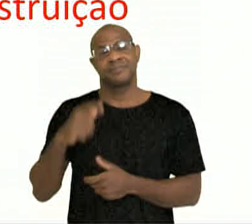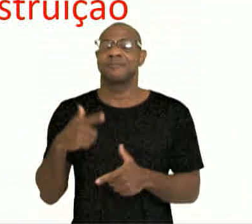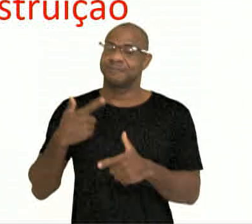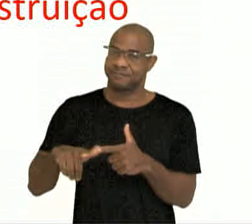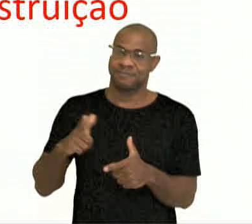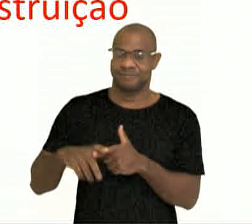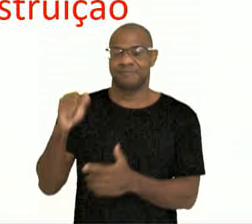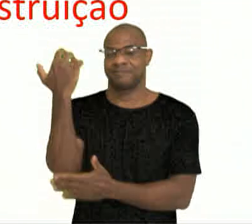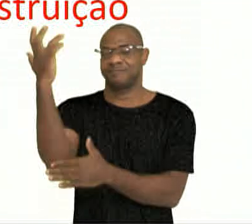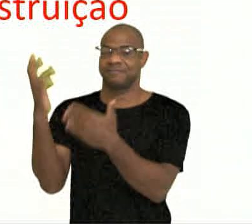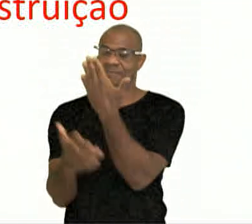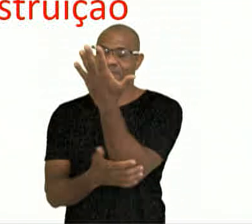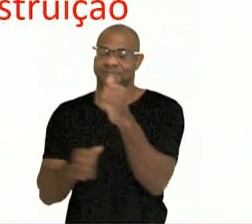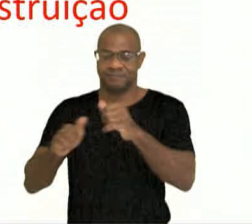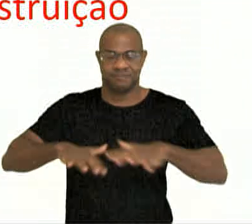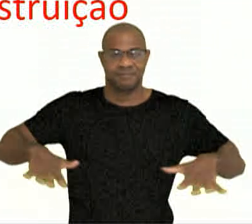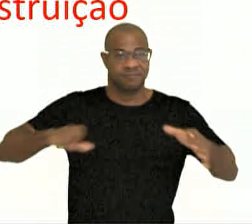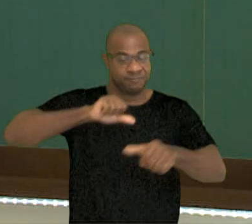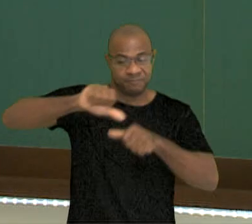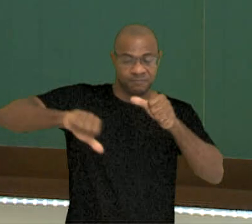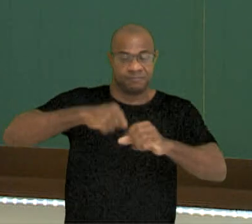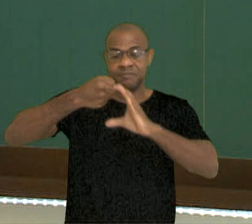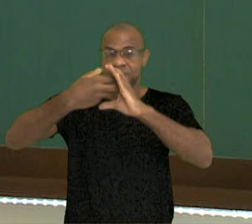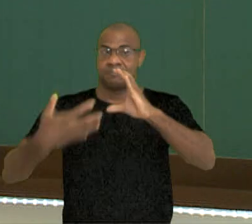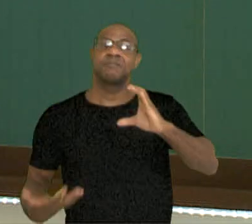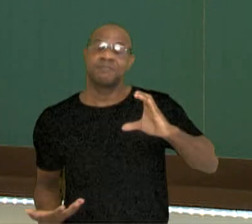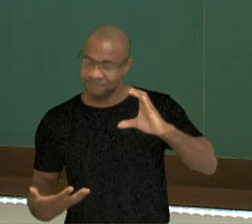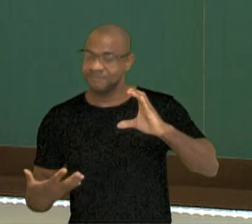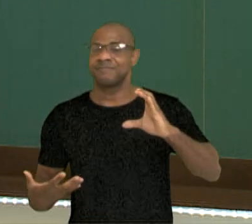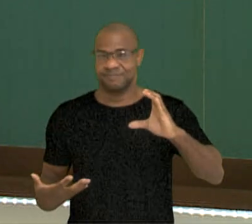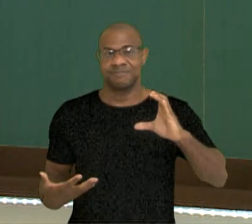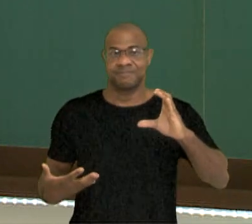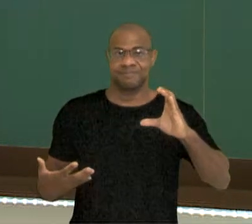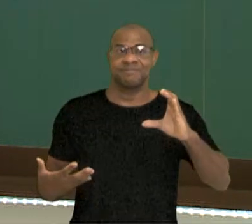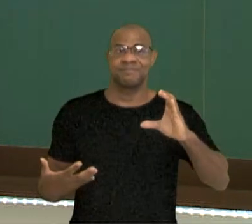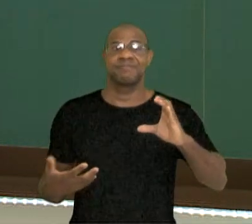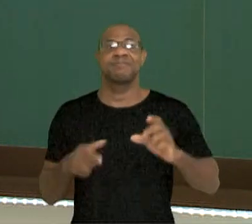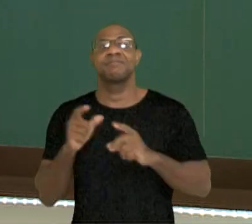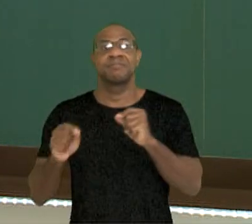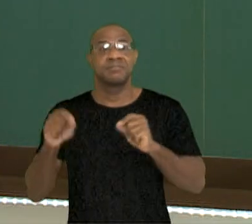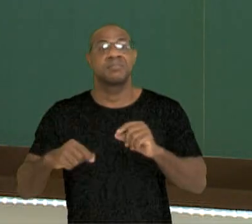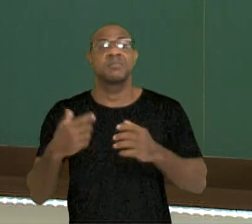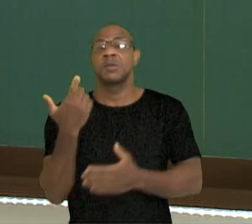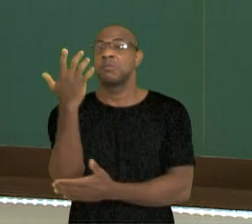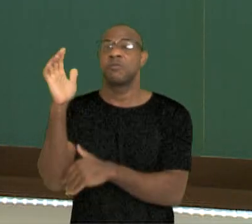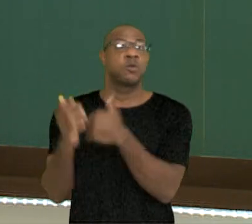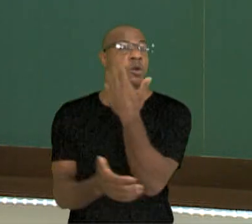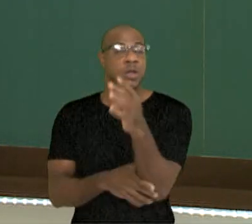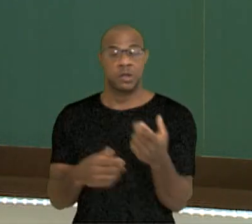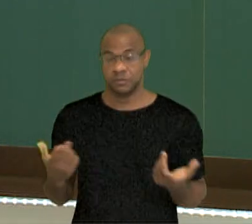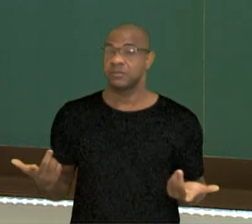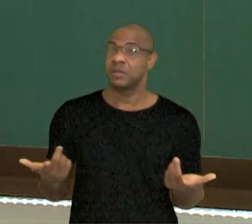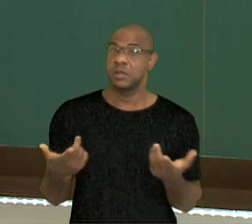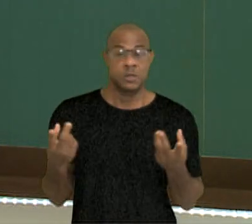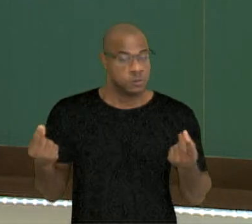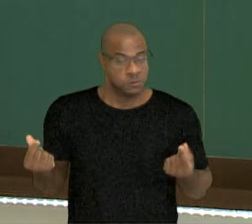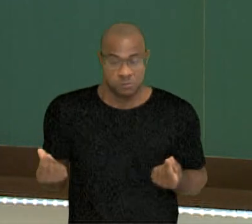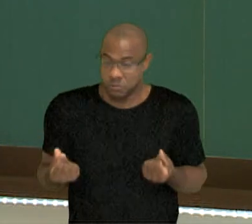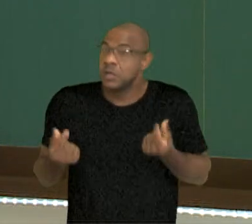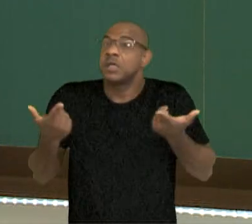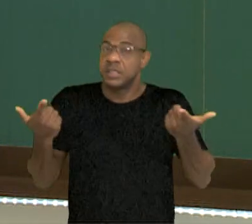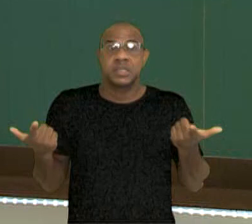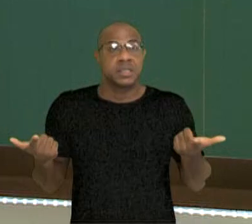consequência ambiental, toda a mudança das características da floresta atlântica, que era uma floresta tão rica ou mais até do que a